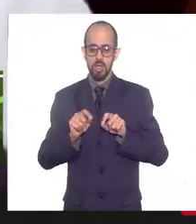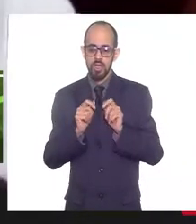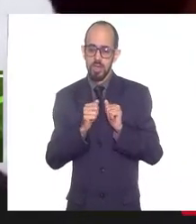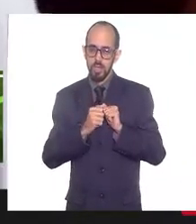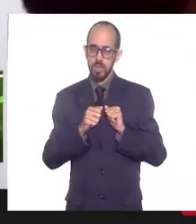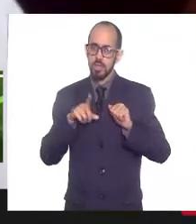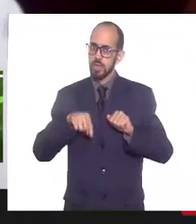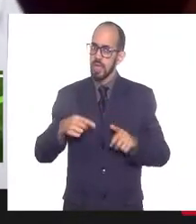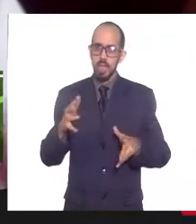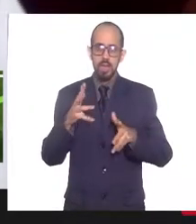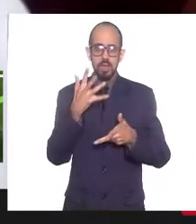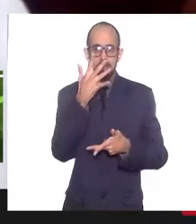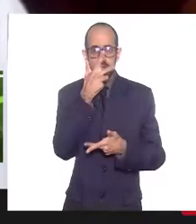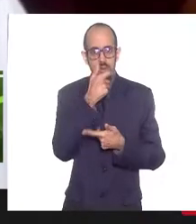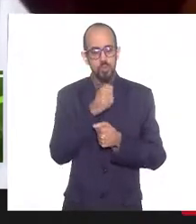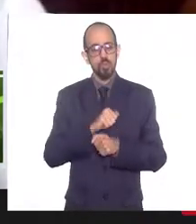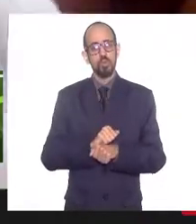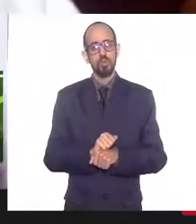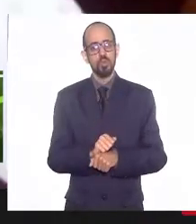brilhante